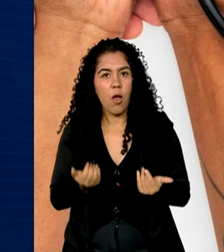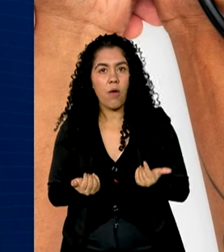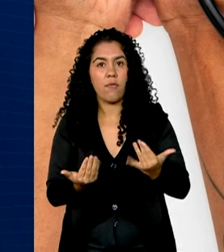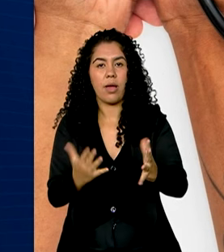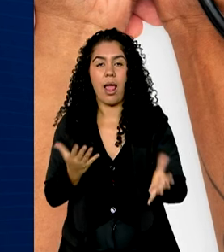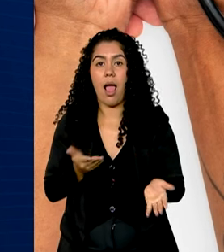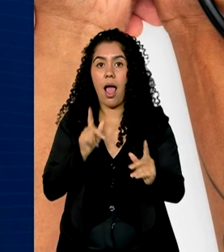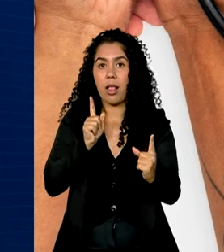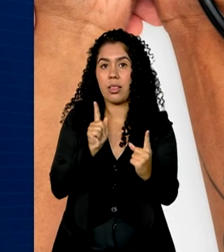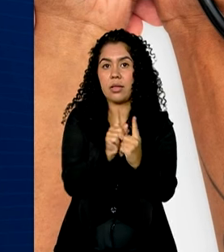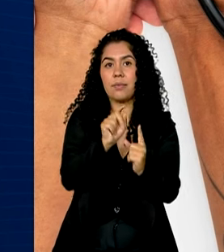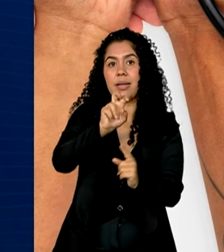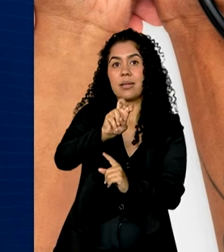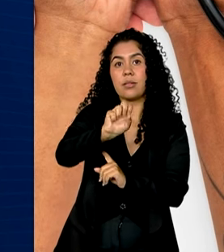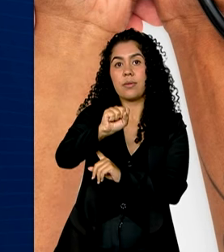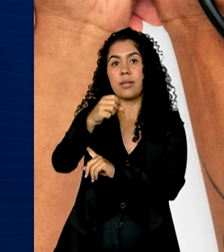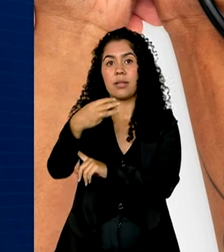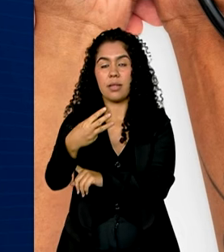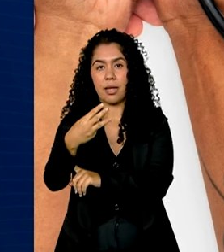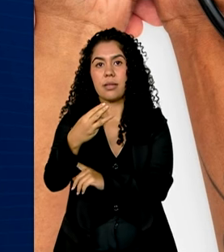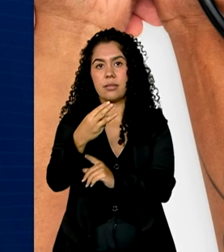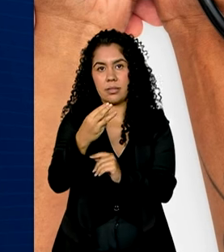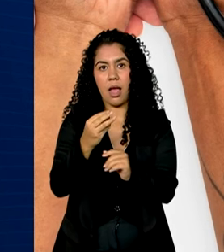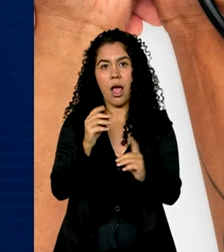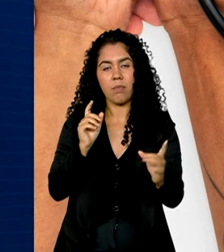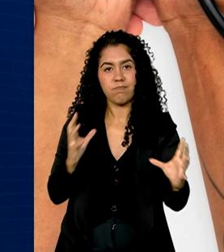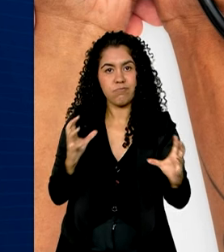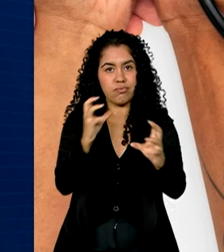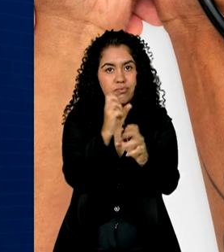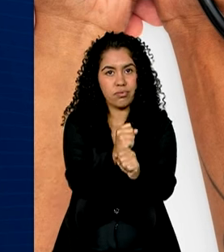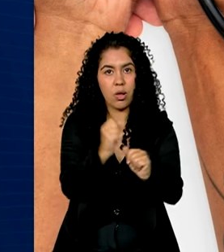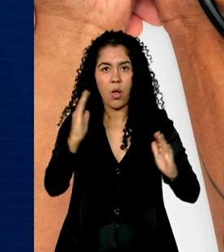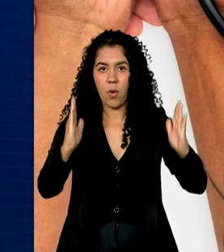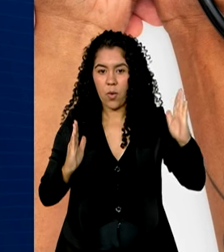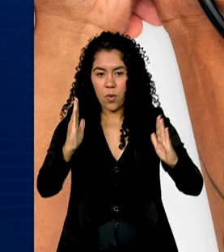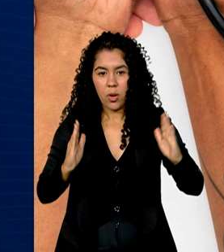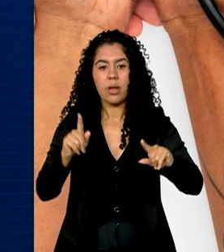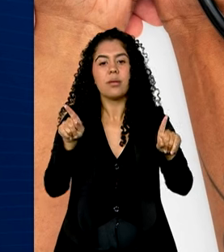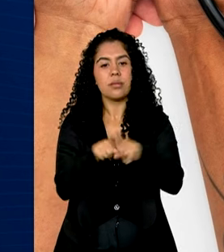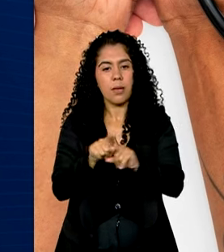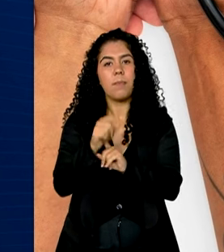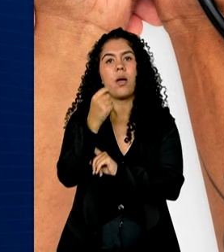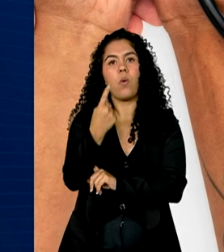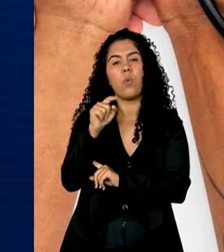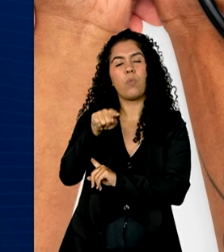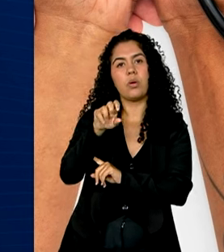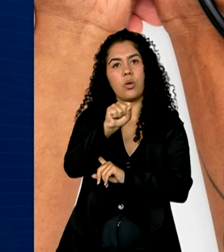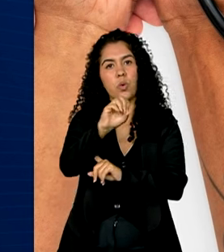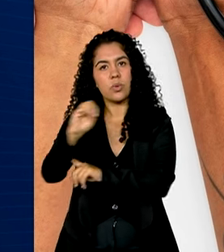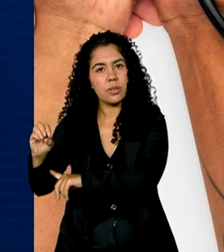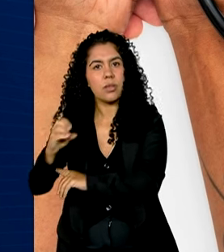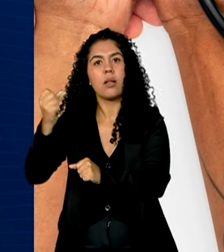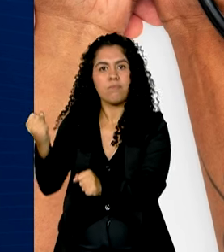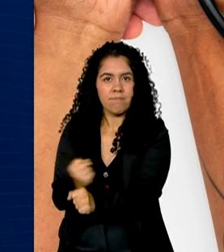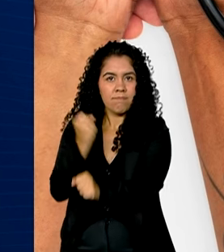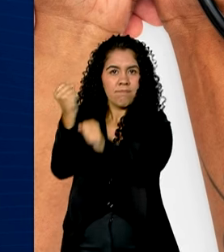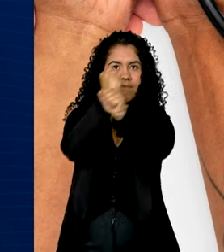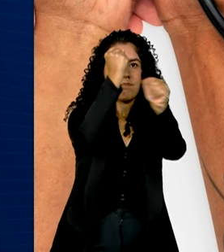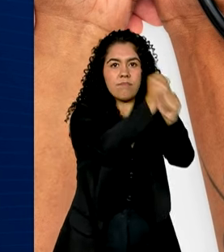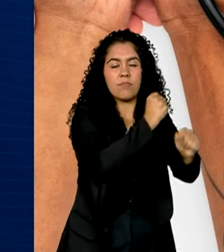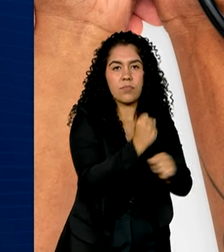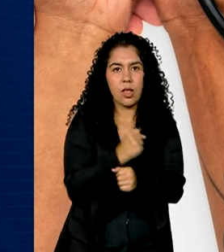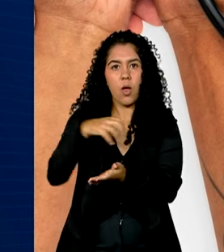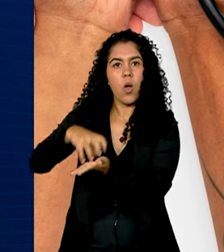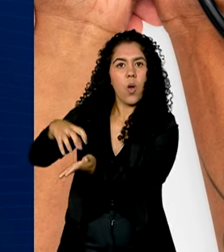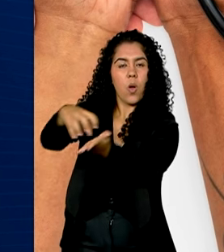atendimentos por ano. Em outra frente, 1.800 unidades básicas de saúde devem ser construídas, levando